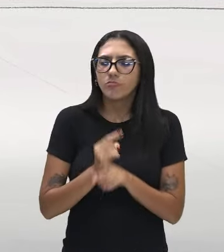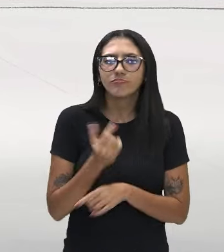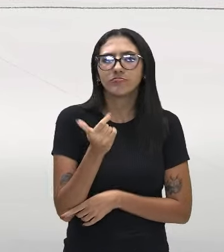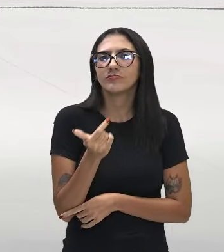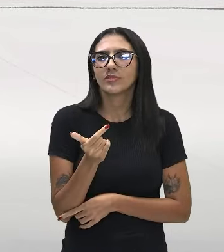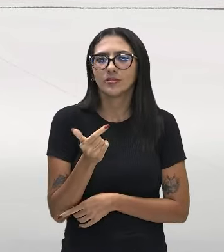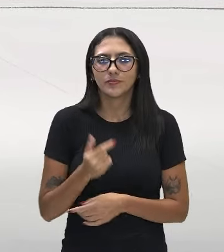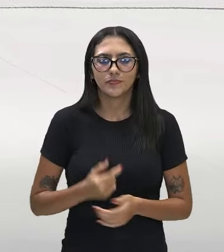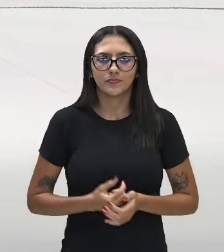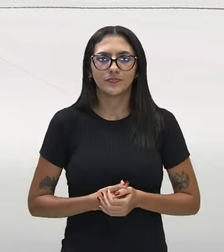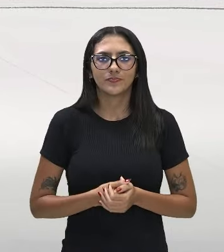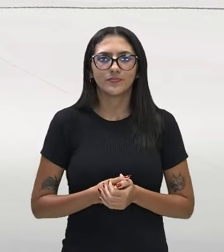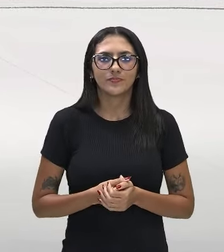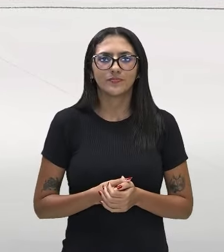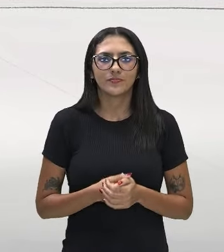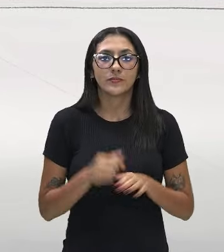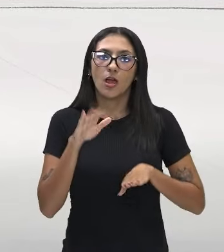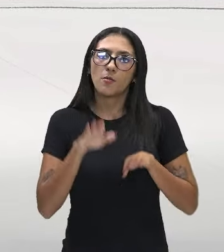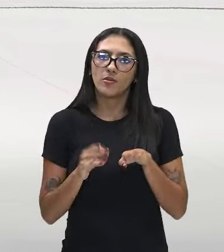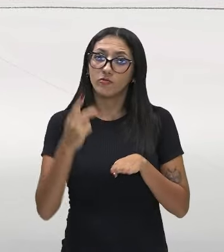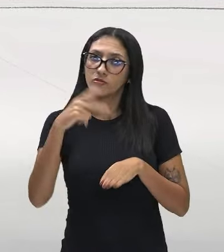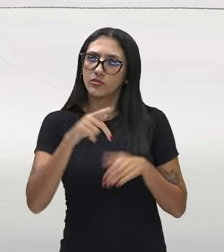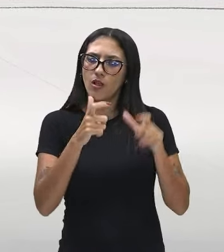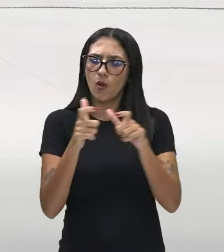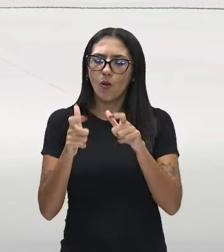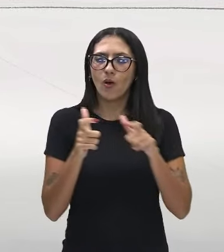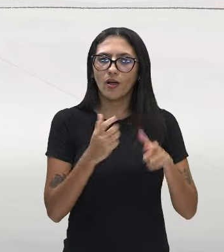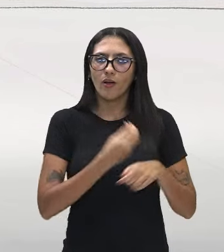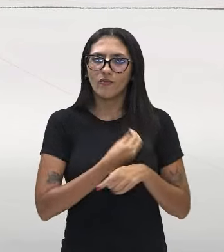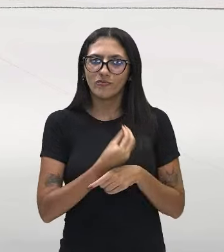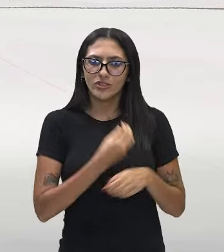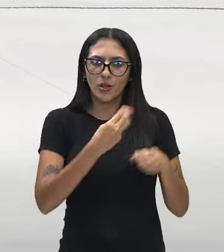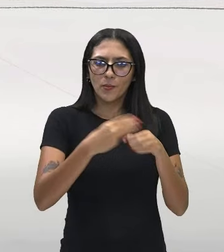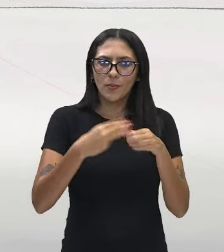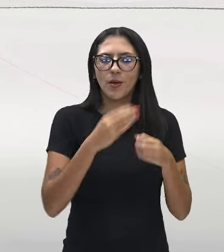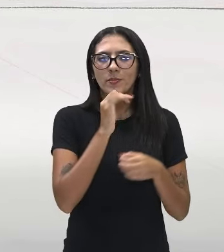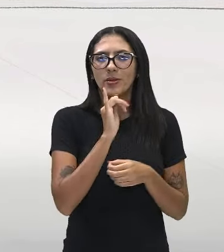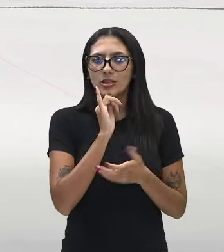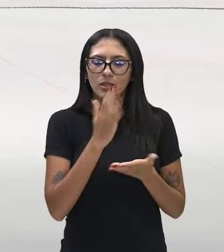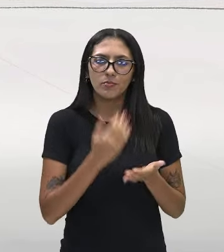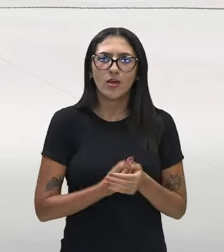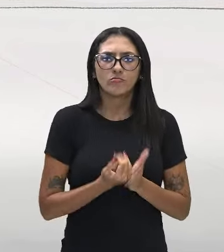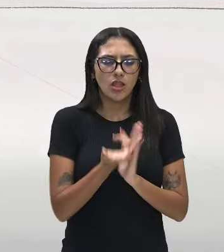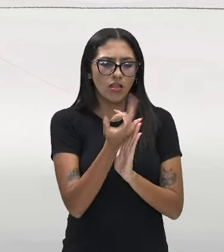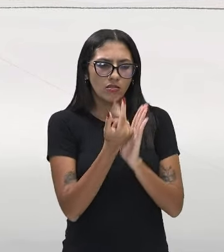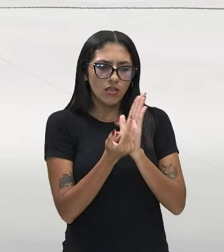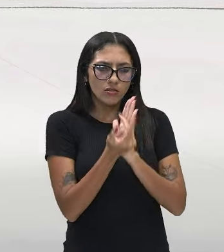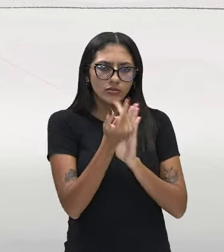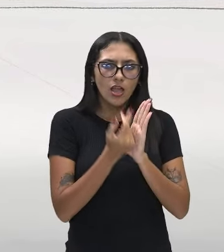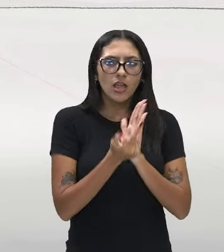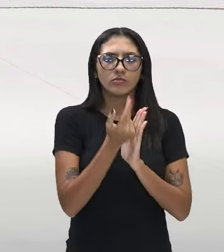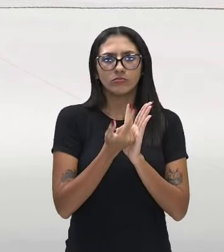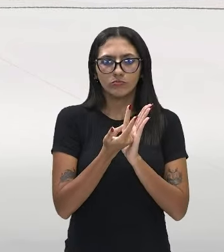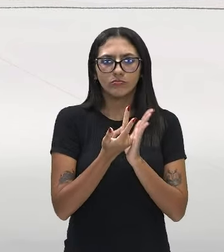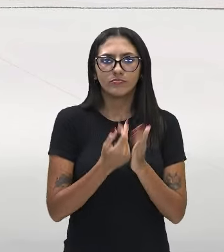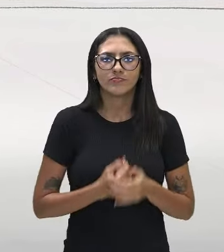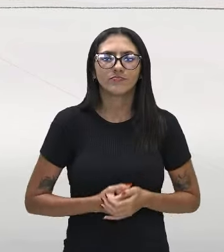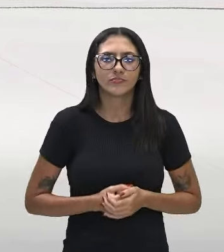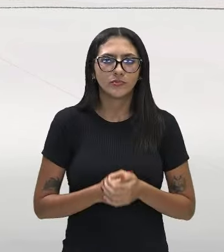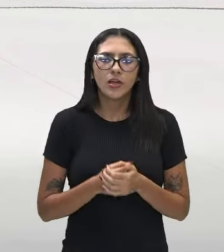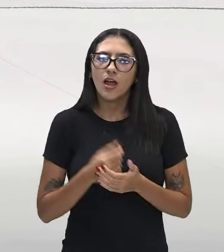localidade onde você esteja, você pode utilizar esses dons, desenho. Tem gente que sabe desenhar, eu tenho certeza que tem gente que sabe desenhar. A professora Gabriela não